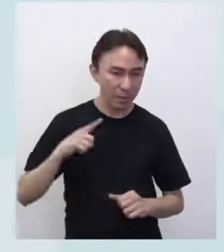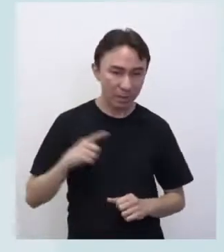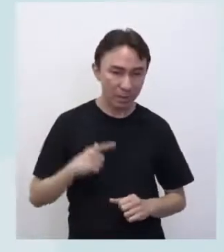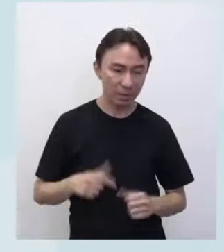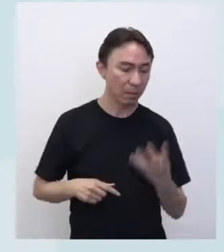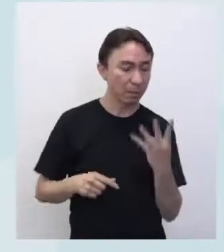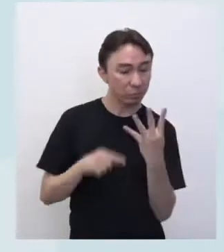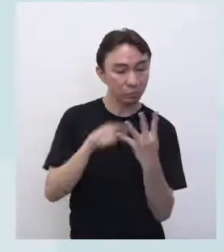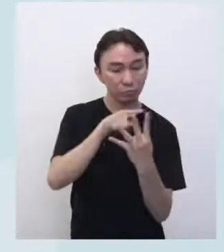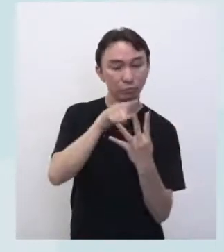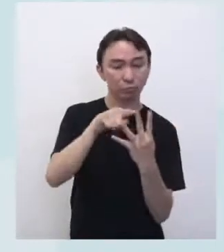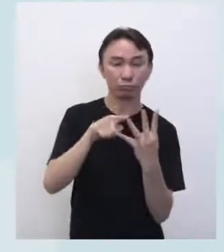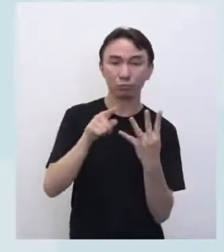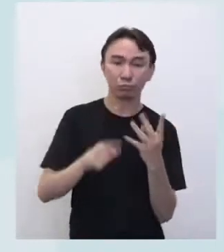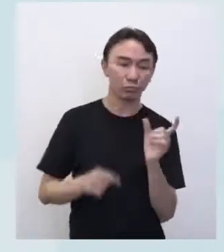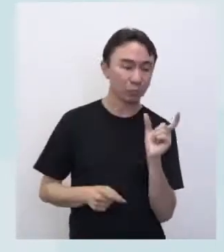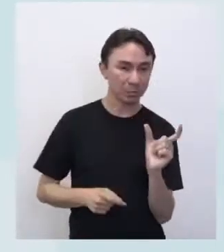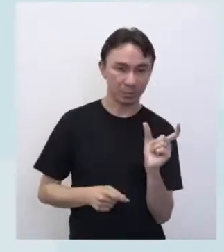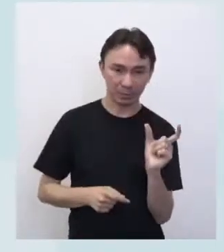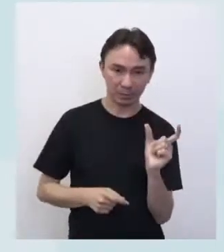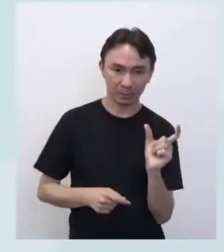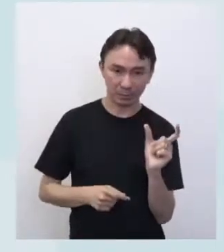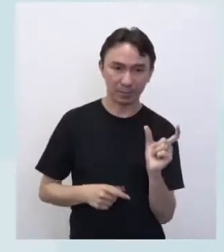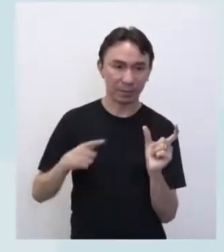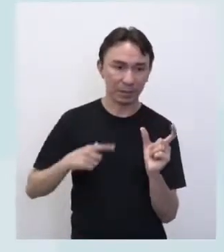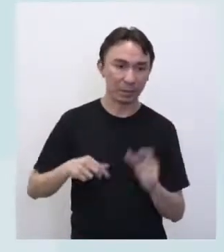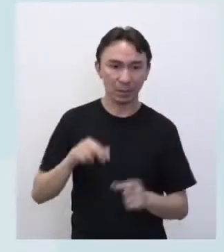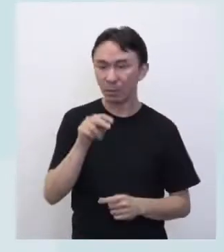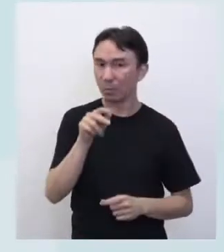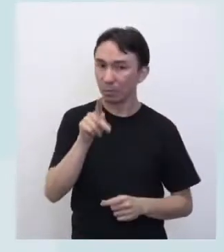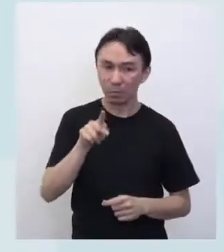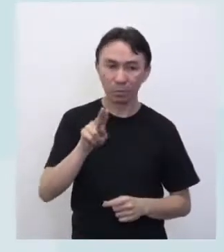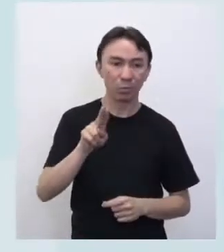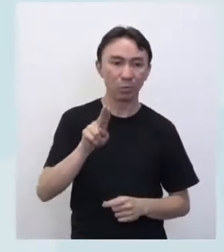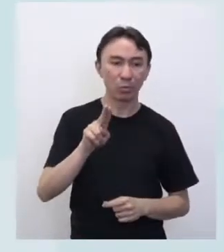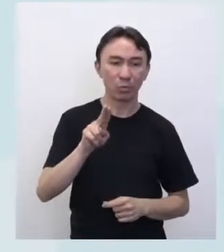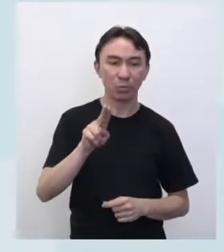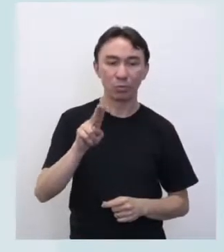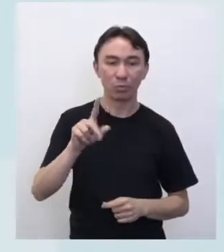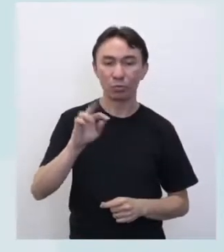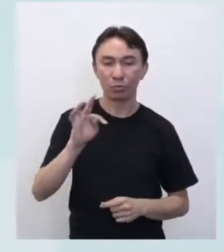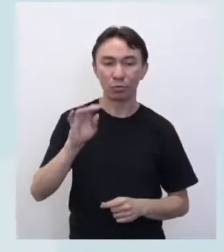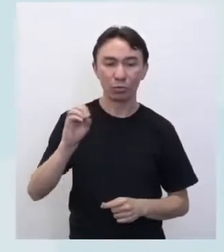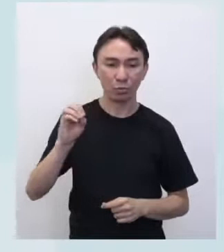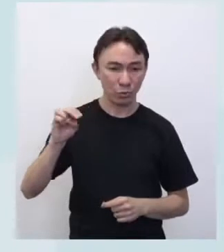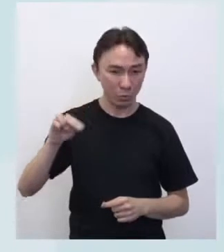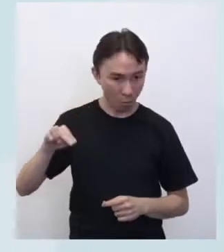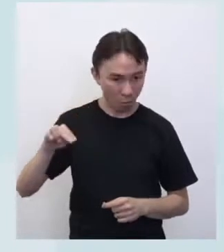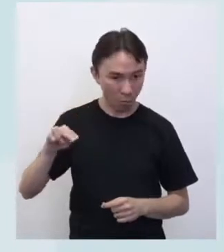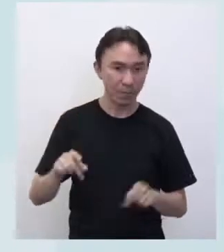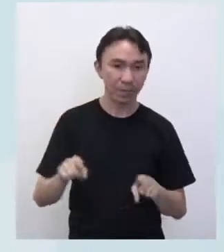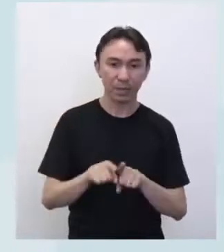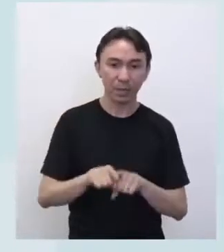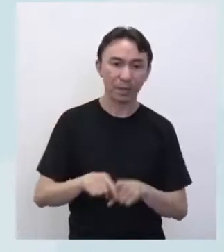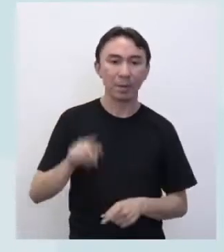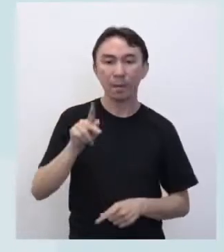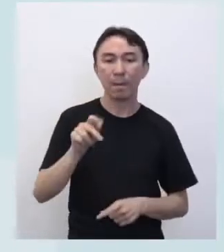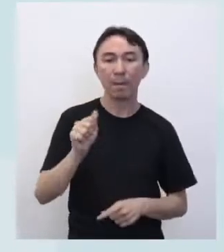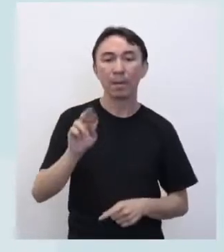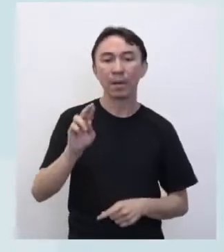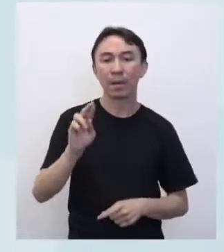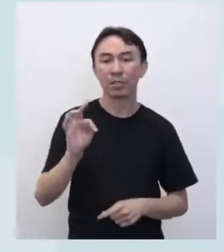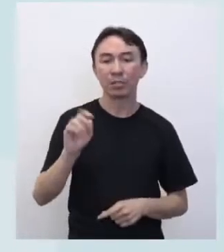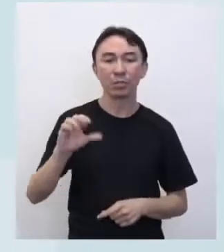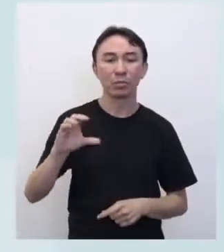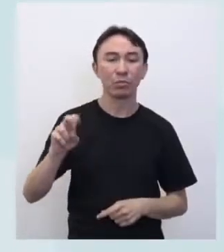eles mencionaram, né, Antônio? Então a gente tem lá pollution. Poluição. Particularly. Particularmente.